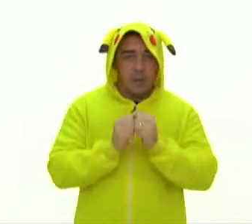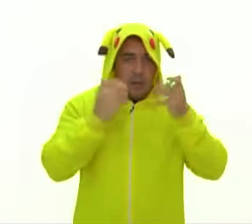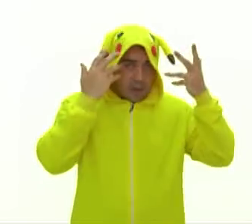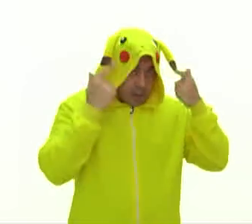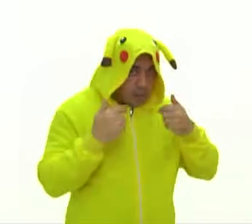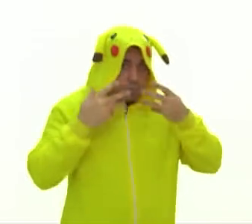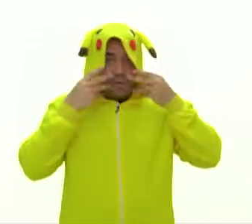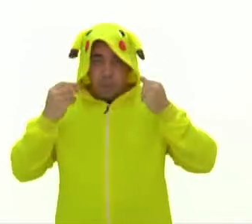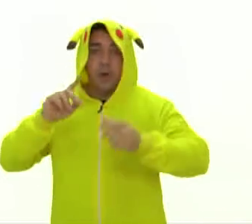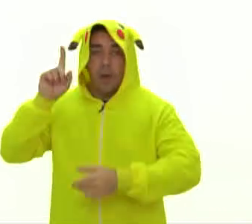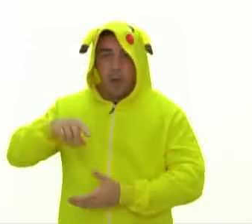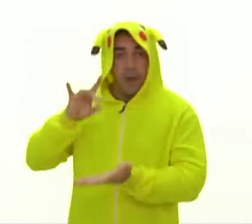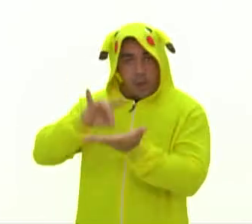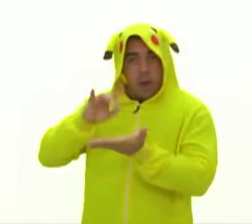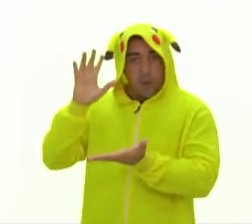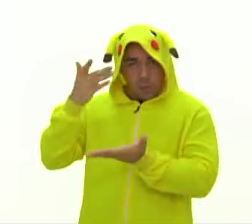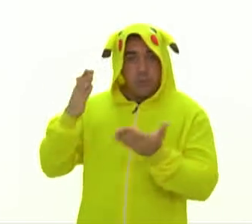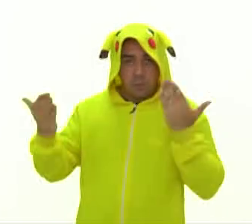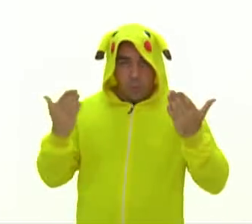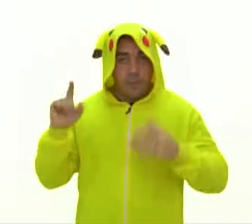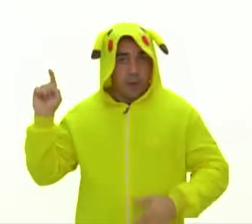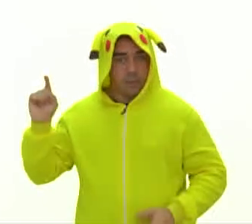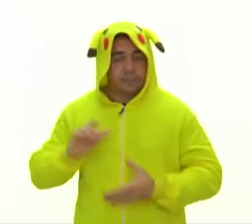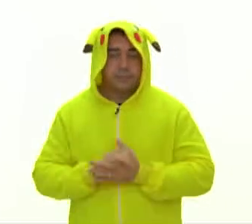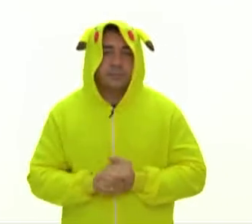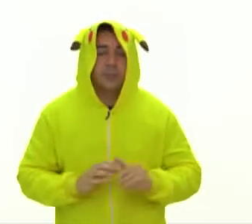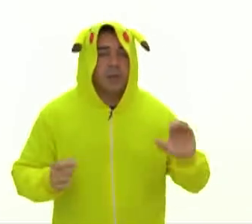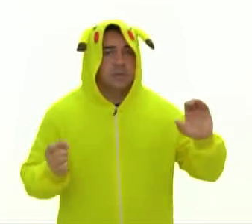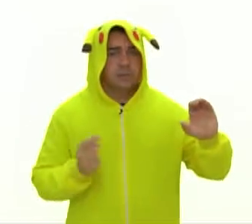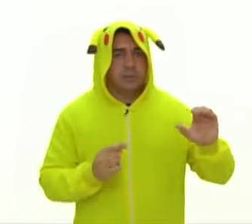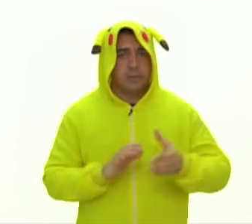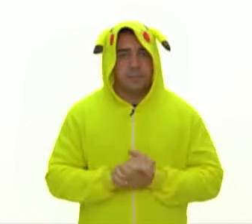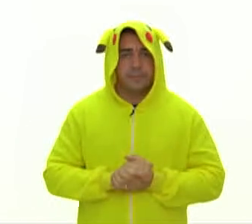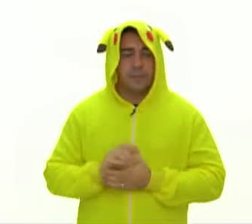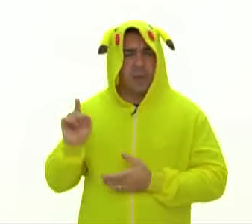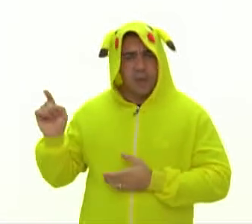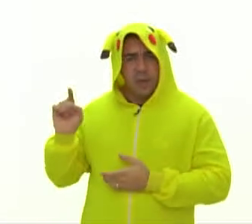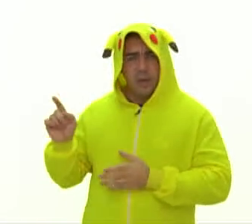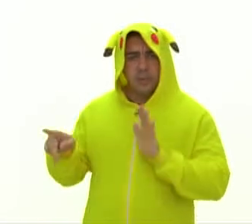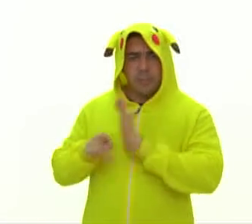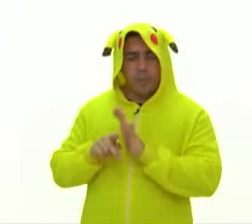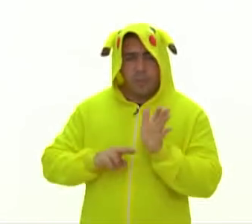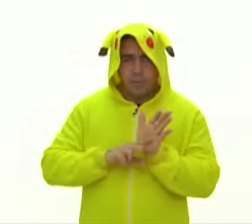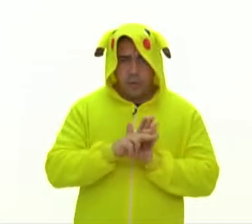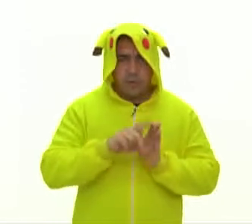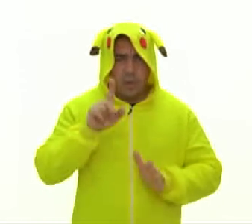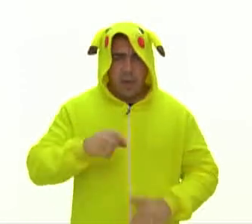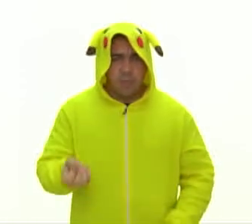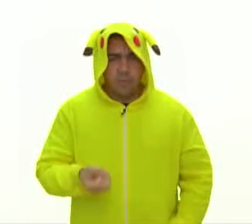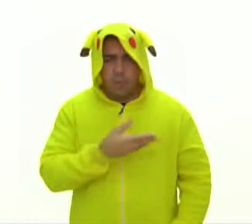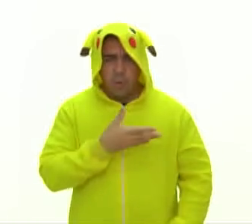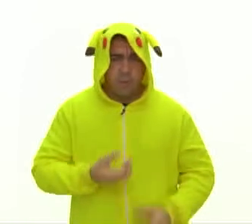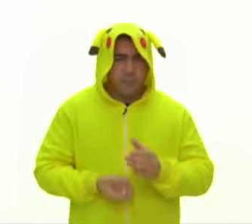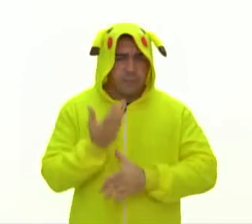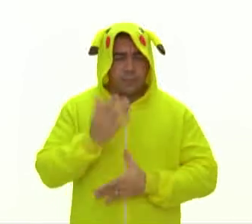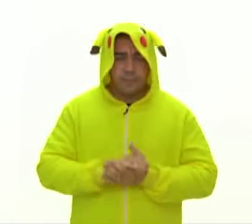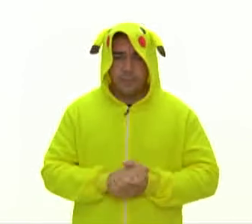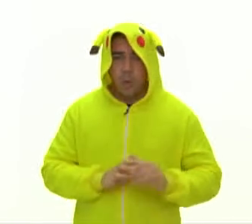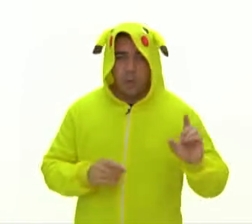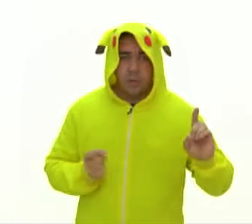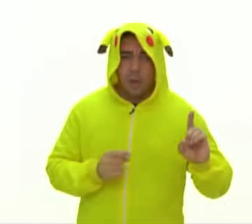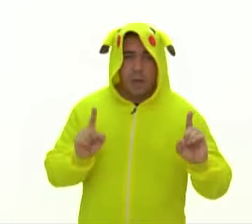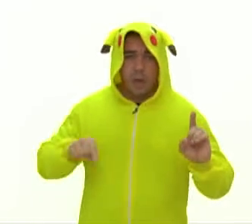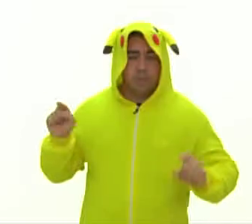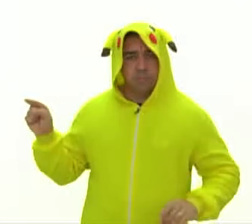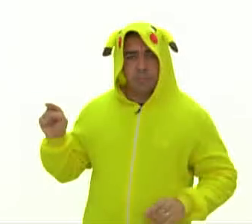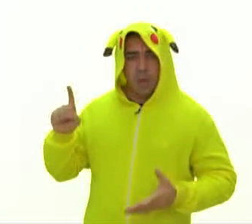exemplo real do que pode ser comparado com o exercício? Letra C. Bulbachu, para a biologia, trata-se de uma nova espécie? Ou letra D,